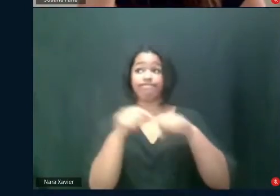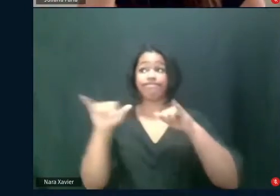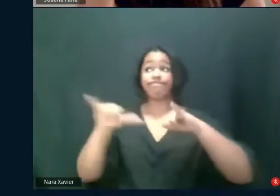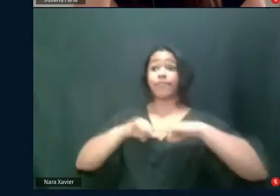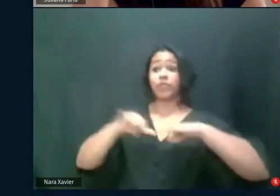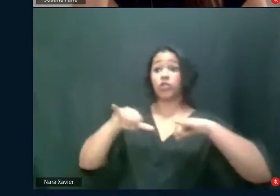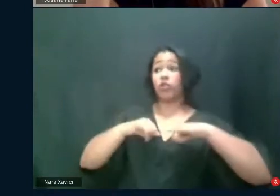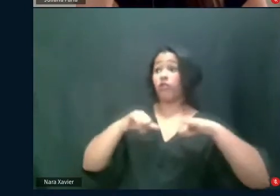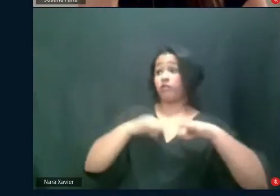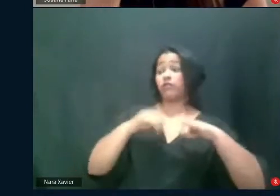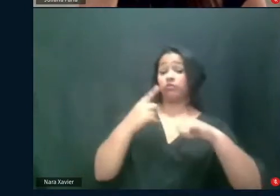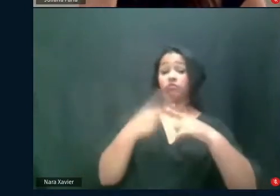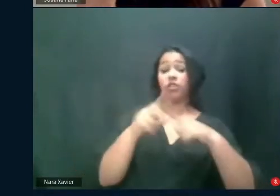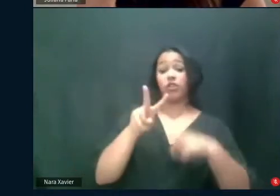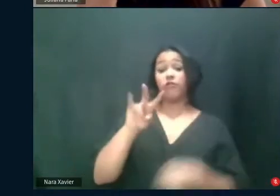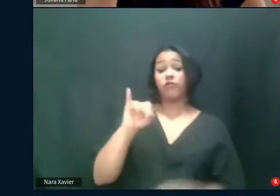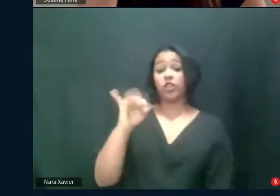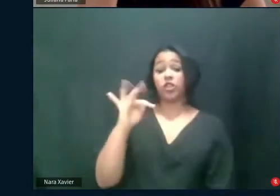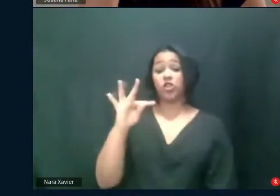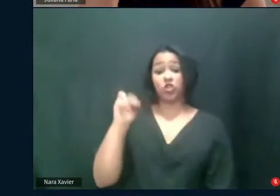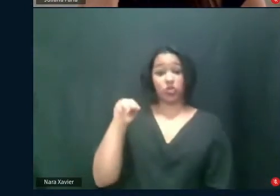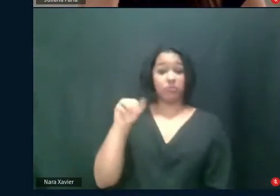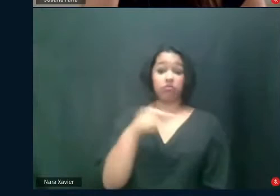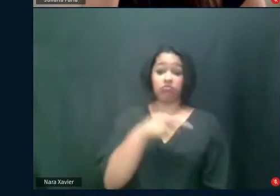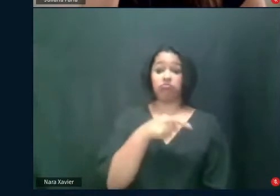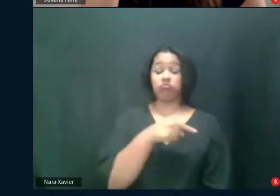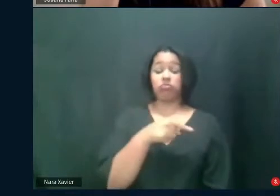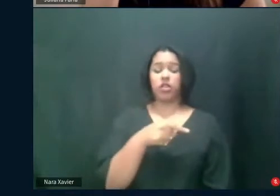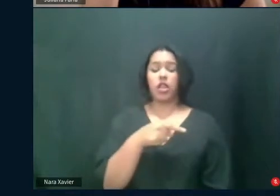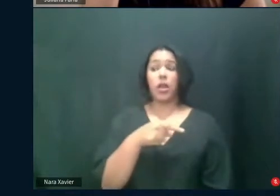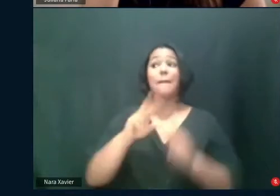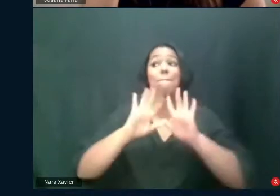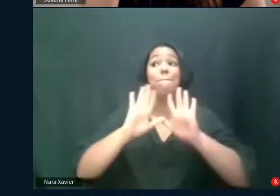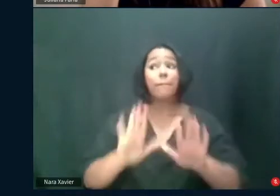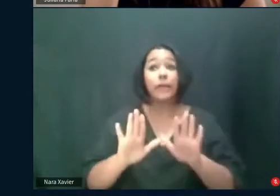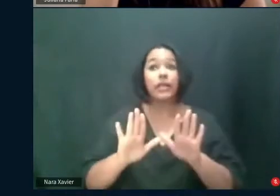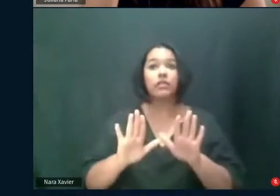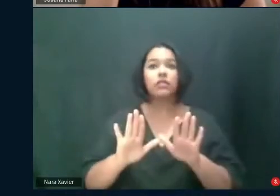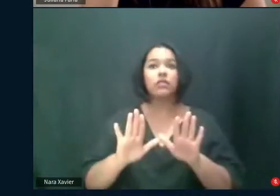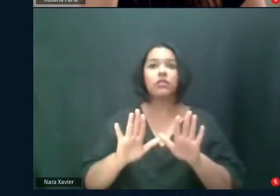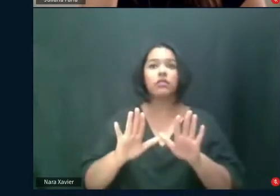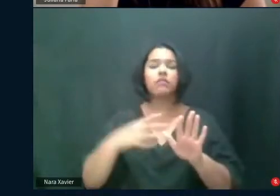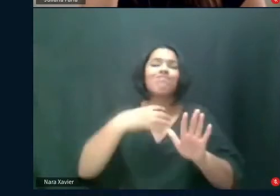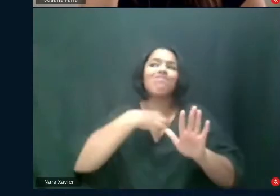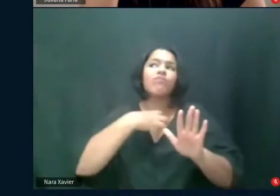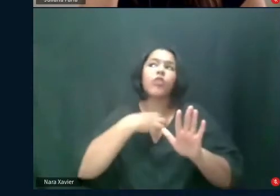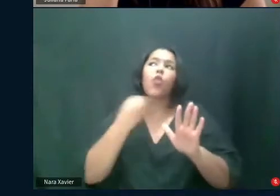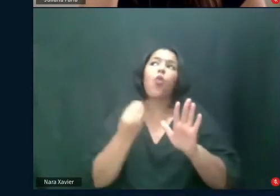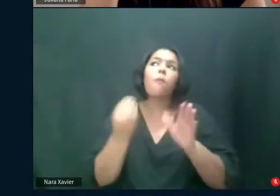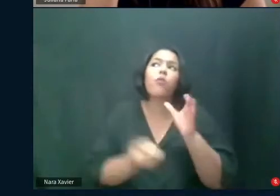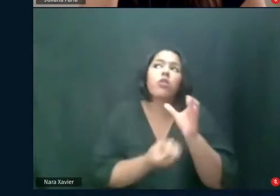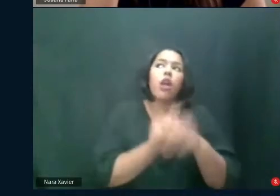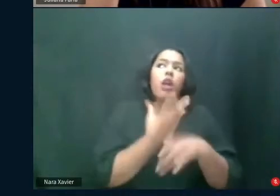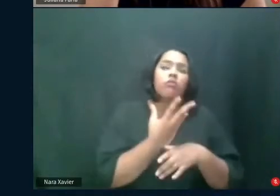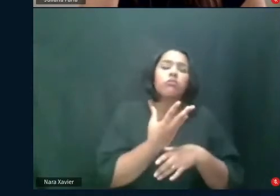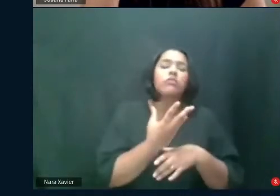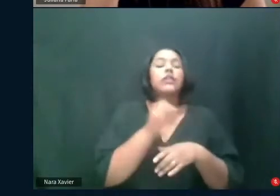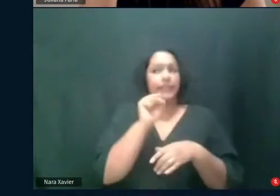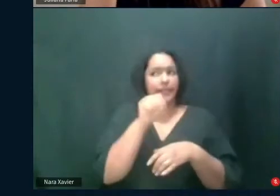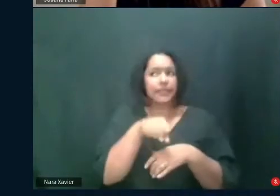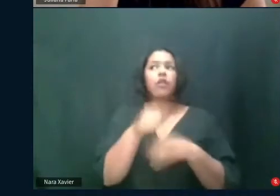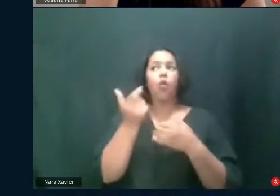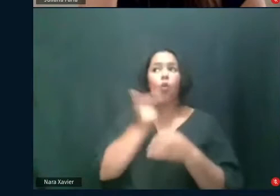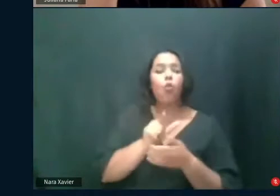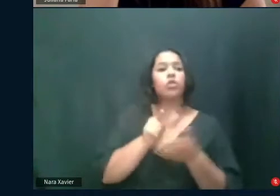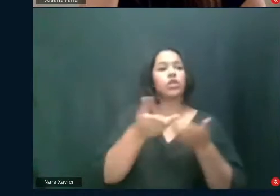de formação, mas mais no sentido de que, quando eles foram criados, sim, eles atenderam a